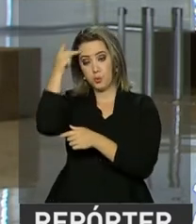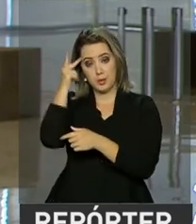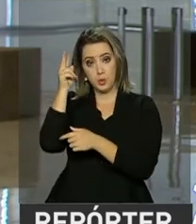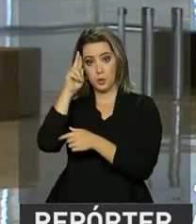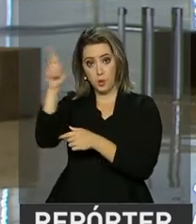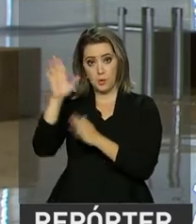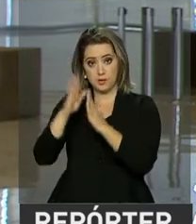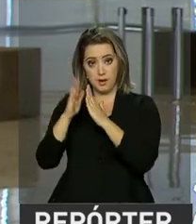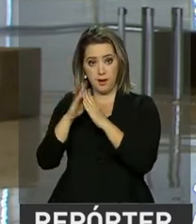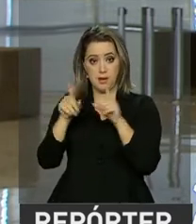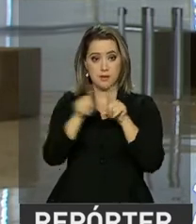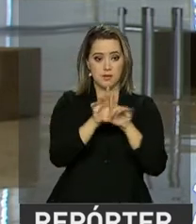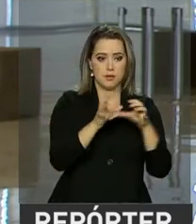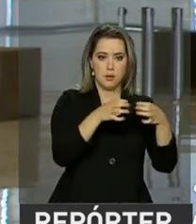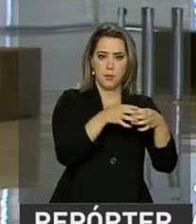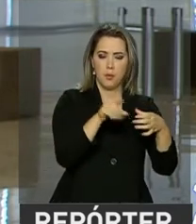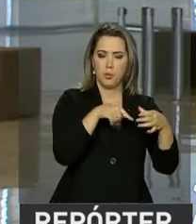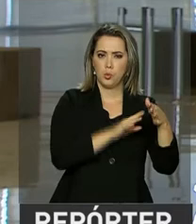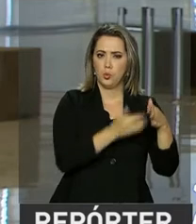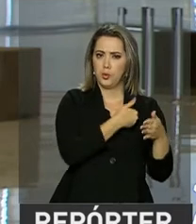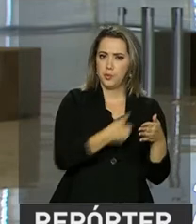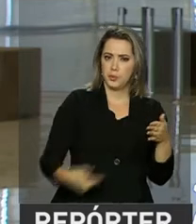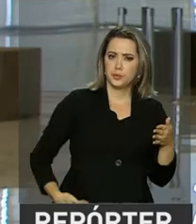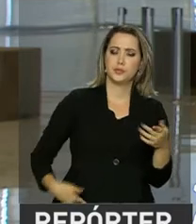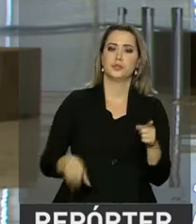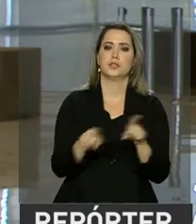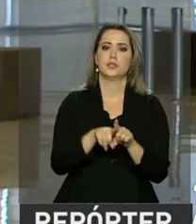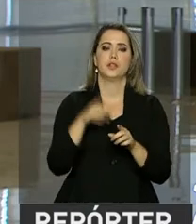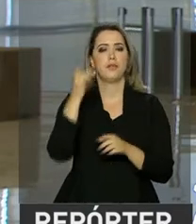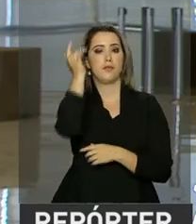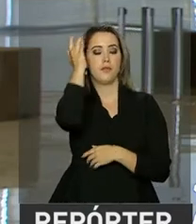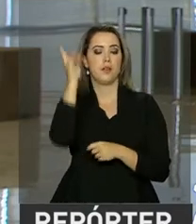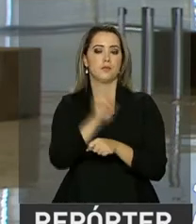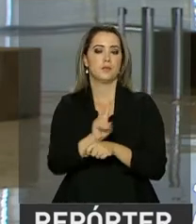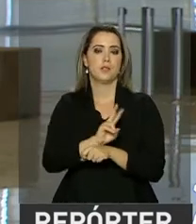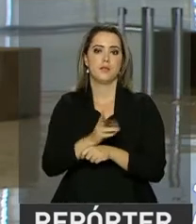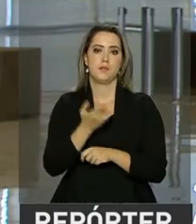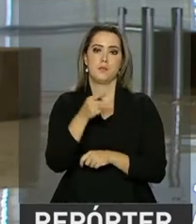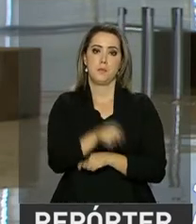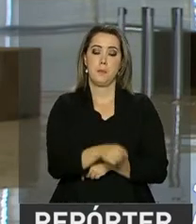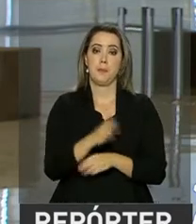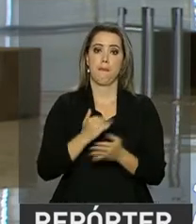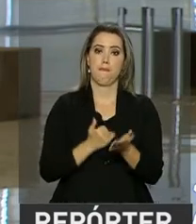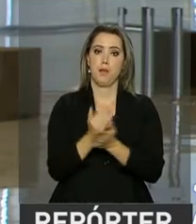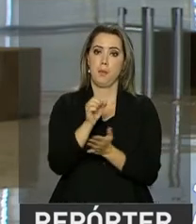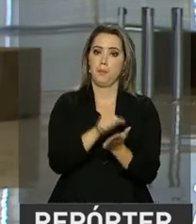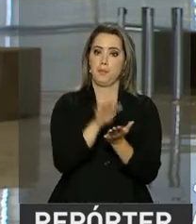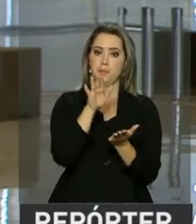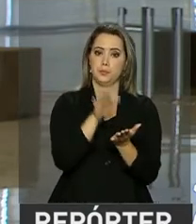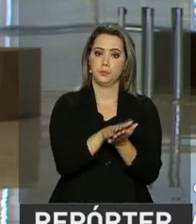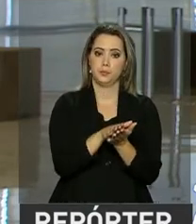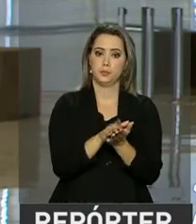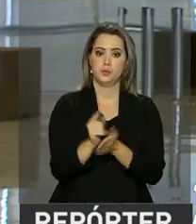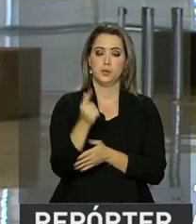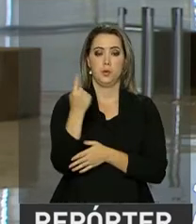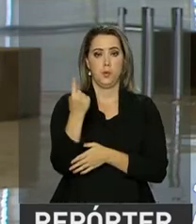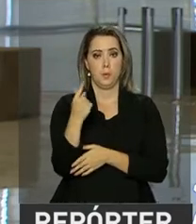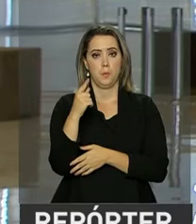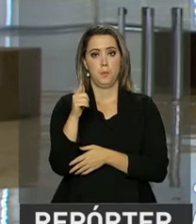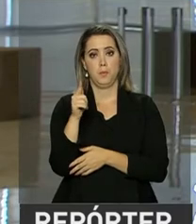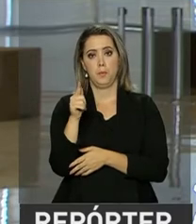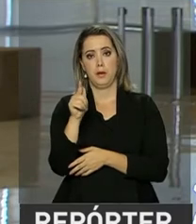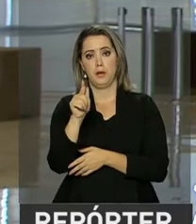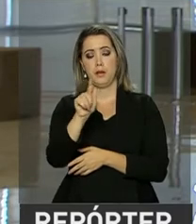para o governo que fica mais fácil fazer a fiscalização para a emissão da guia do e social